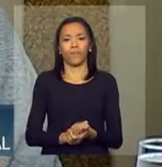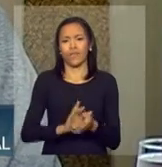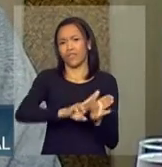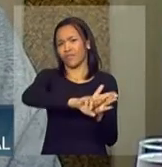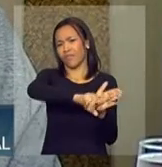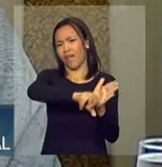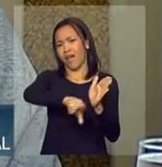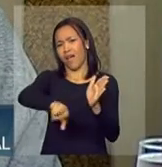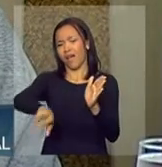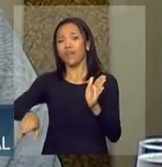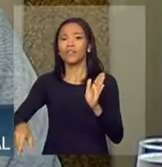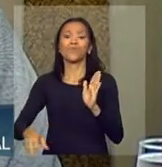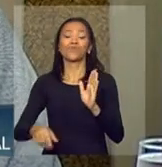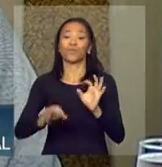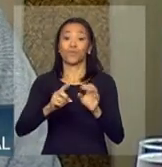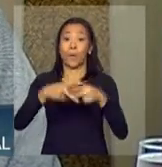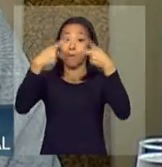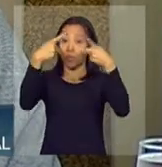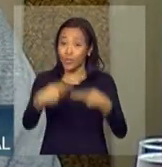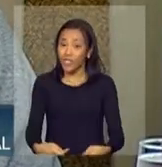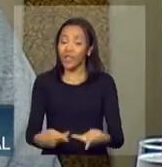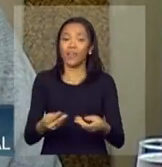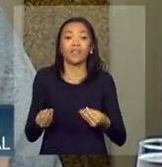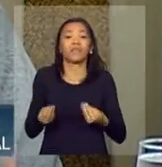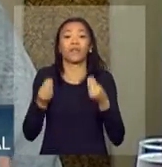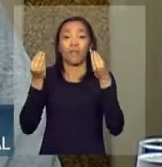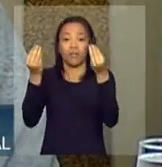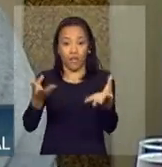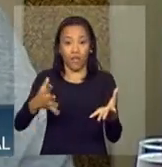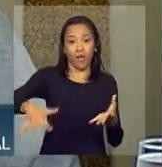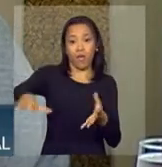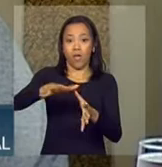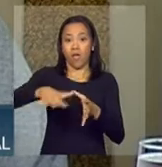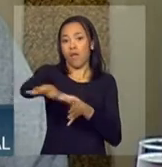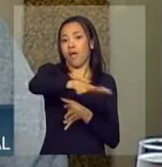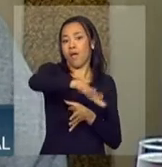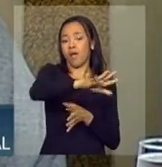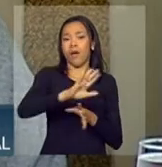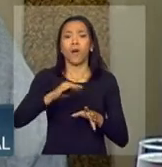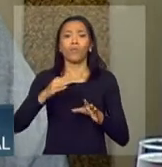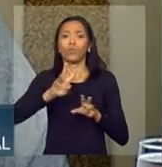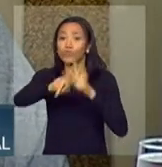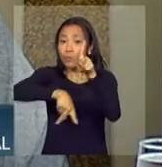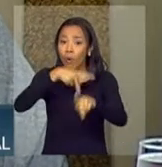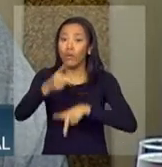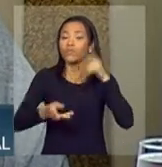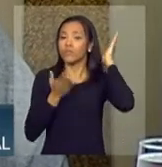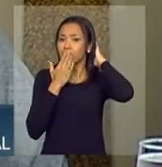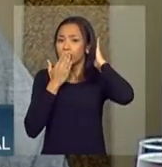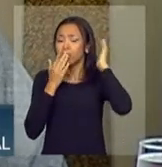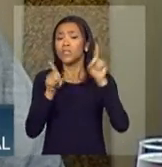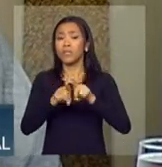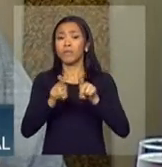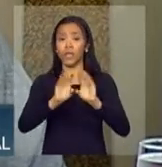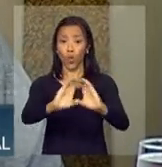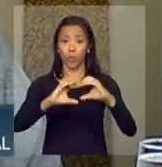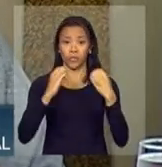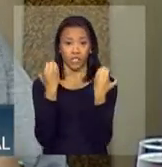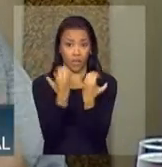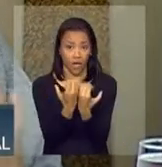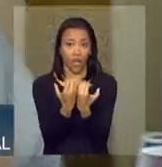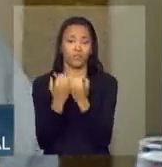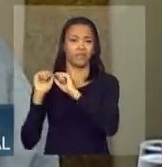grandes projetos para as populações, povos indígenas, comunidades tradicionais. A necessidade do apoio à